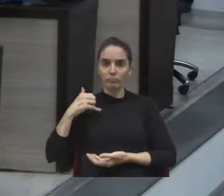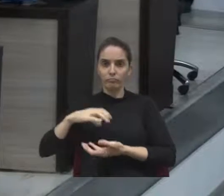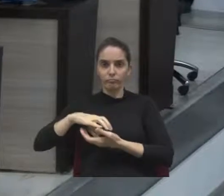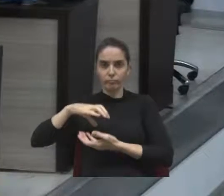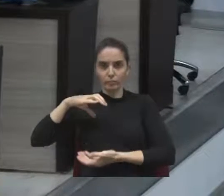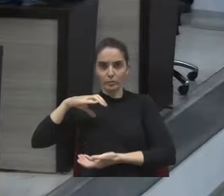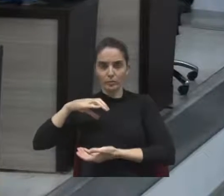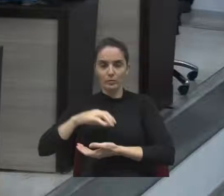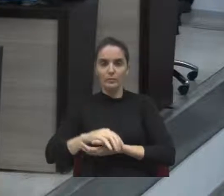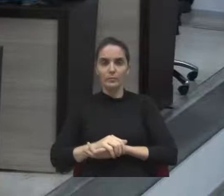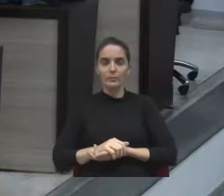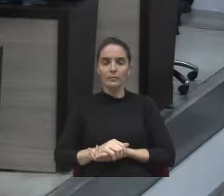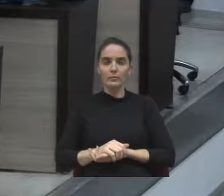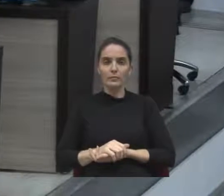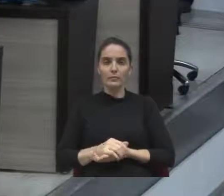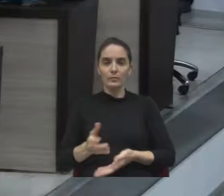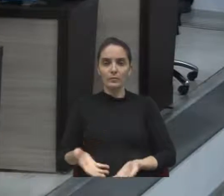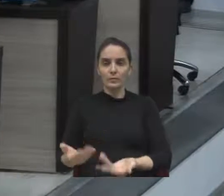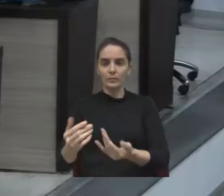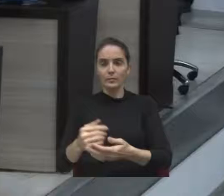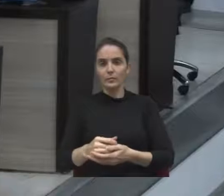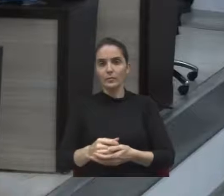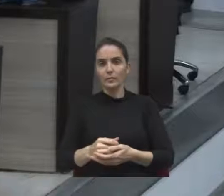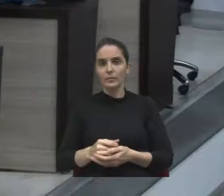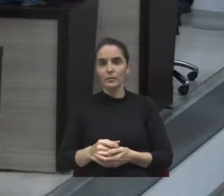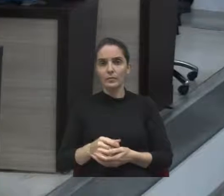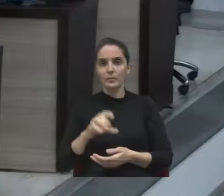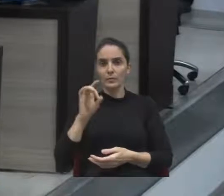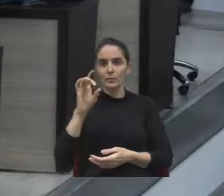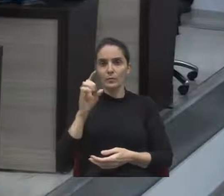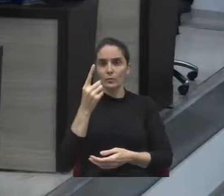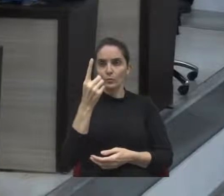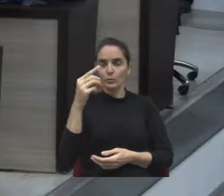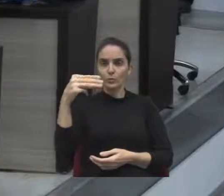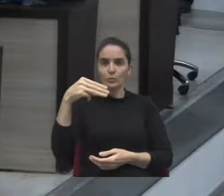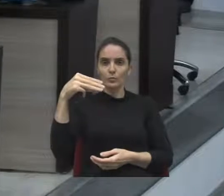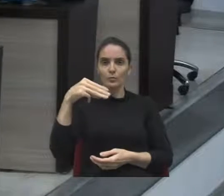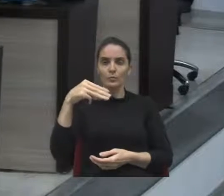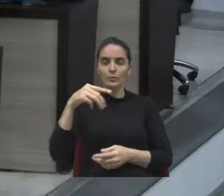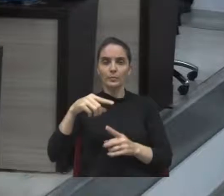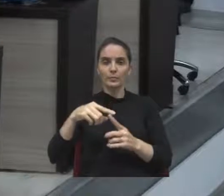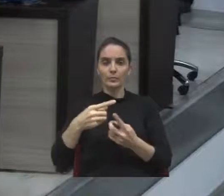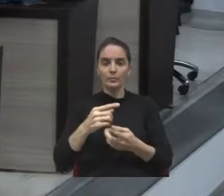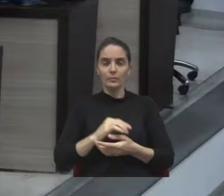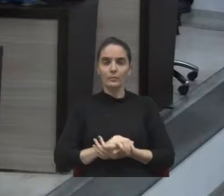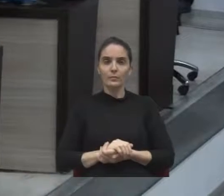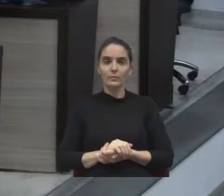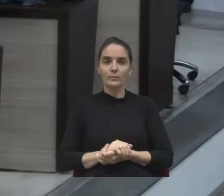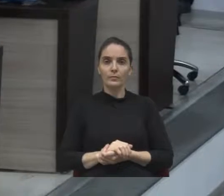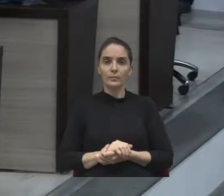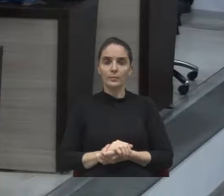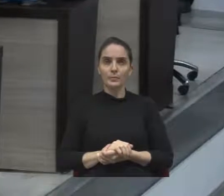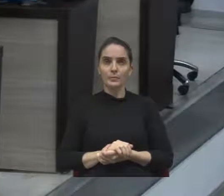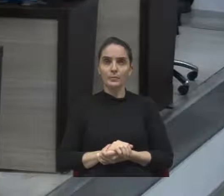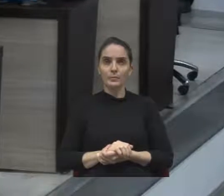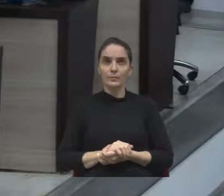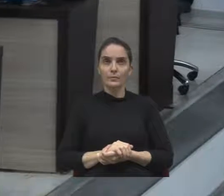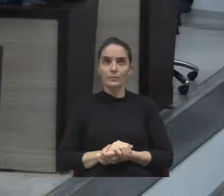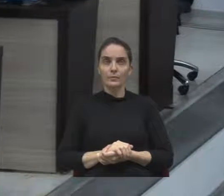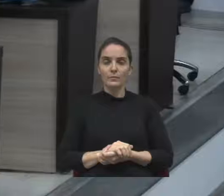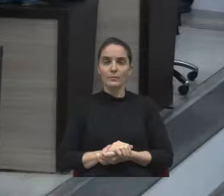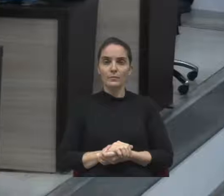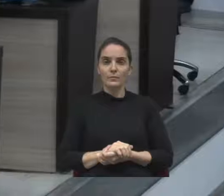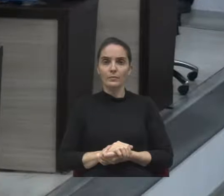ele contribui muito. Eu vou permitir, é da sua fala, mas tem 1 minuto. Mas eu vou permitir que o senhor fale. Senhor, muito imparcial, cortês e